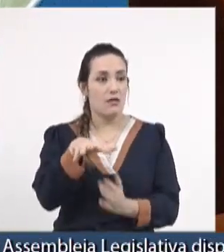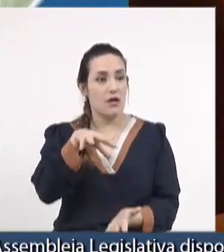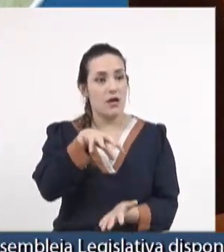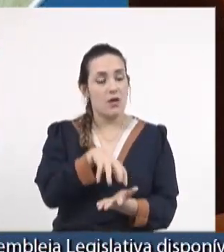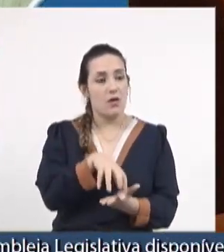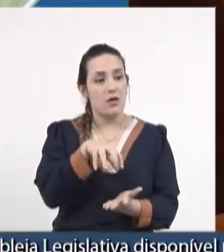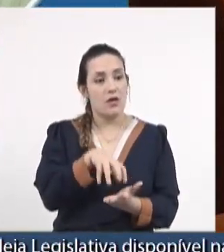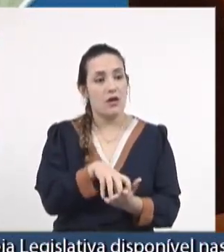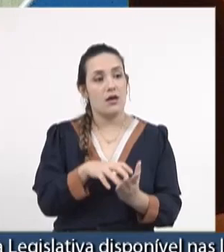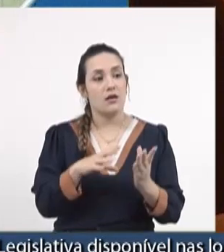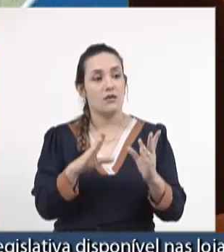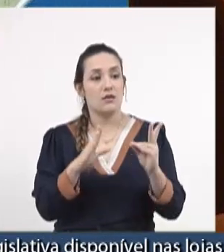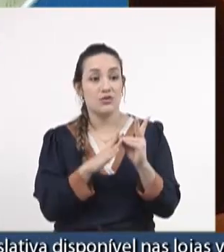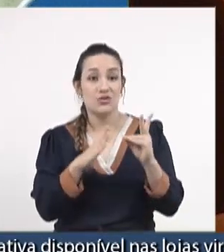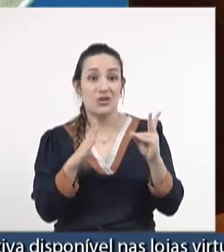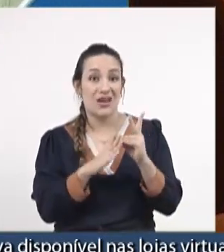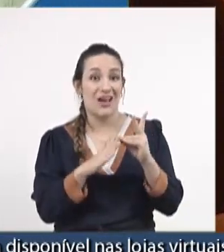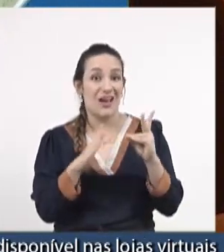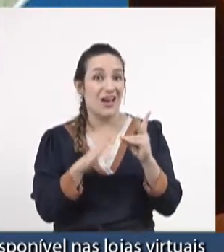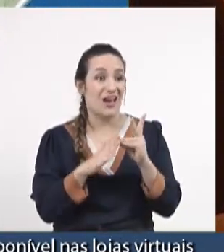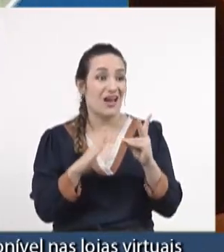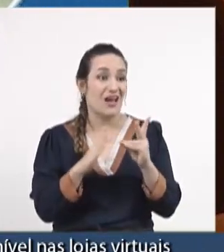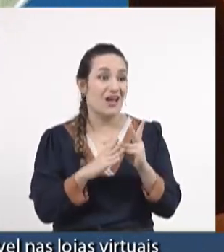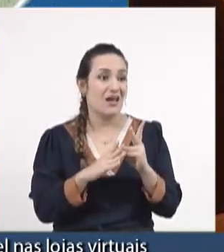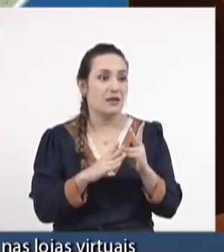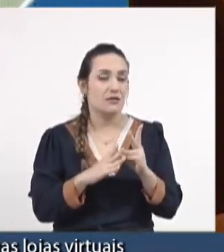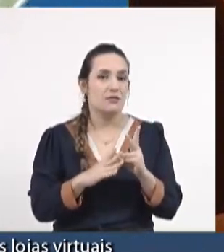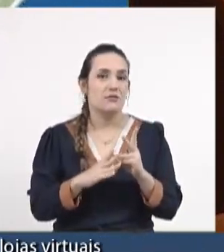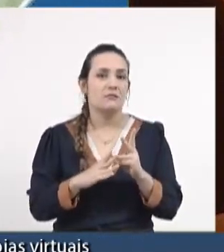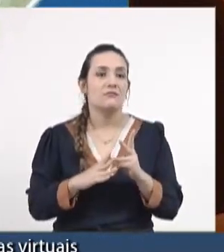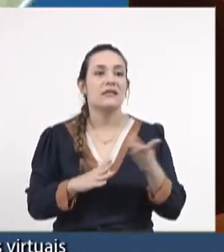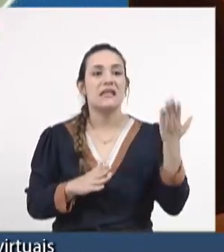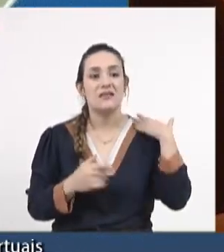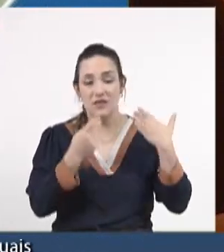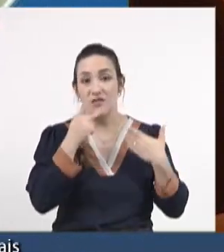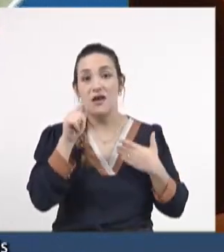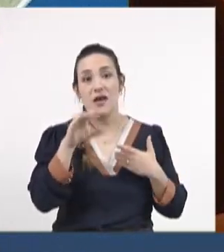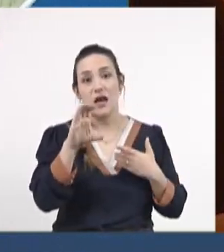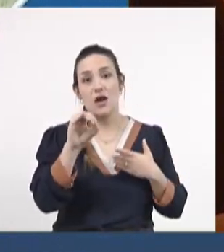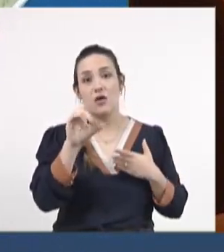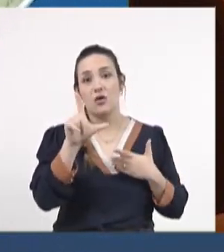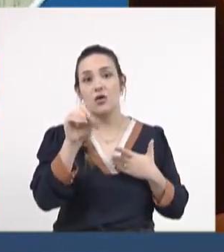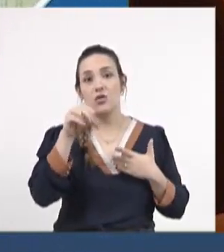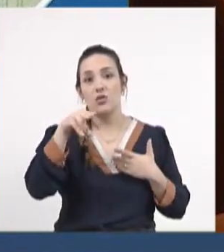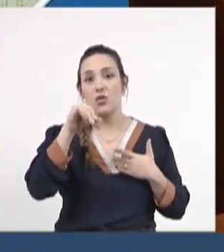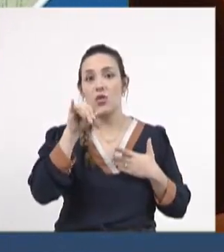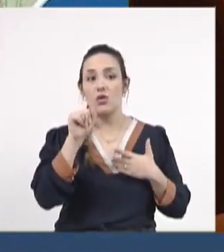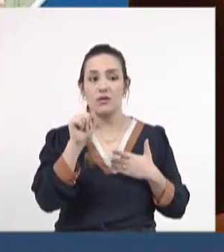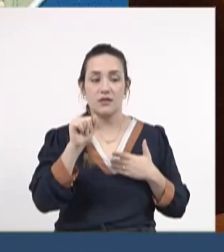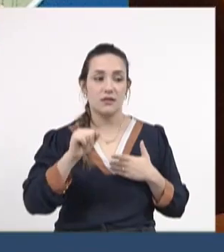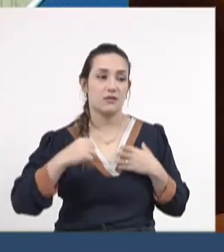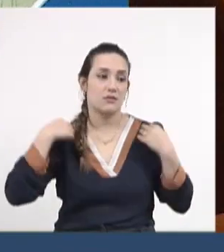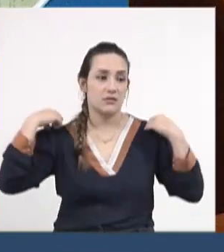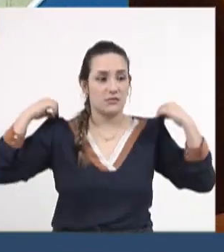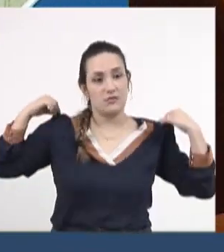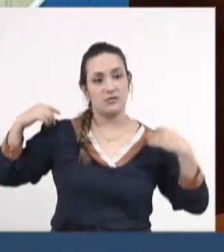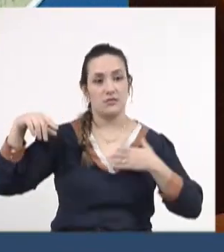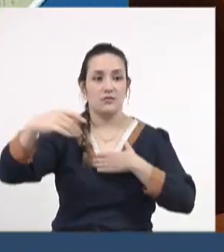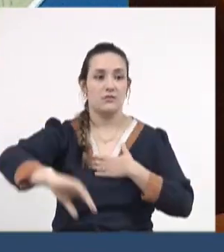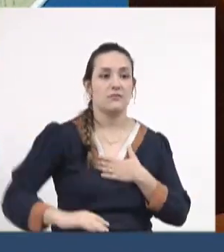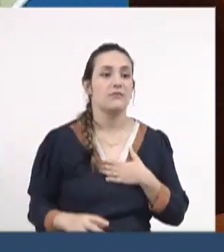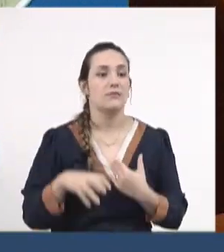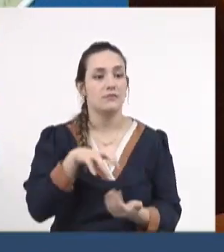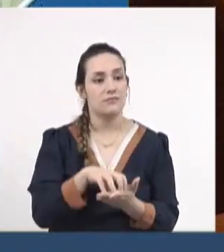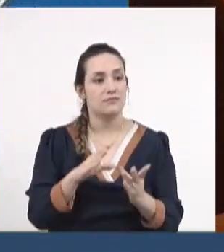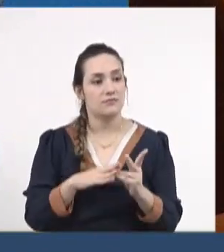ouça bem, para a colônia indígena. Os índios eram considerados como colonos, para a colônia